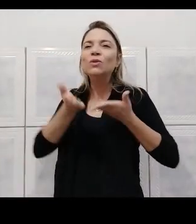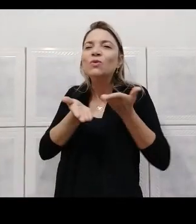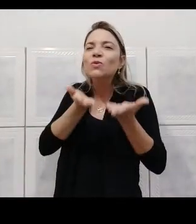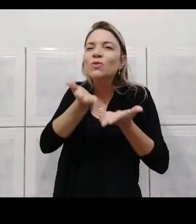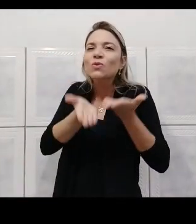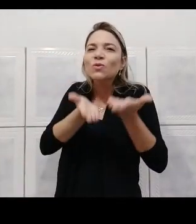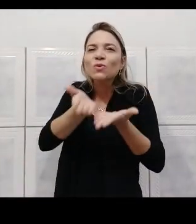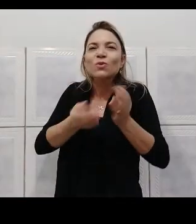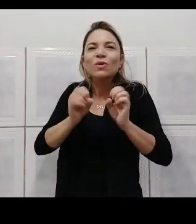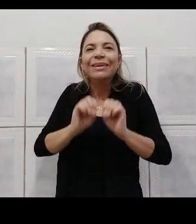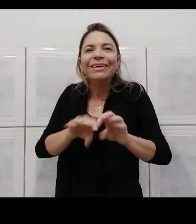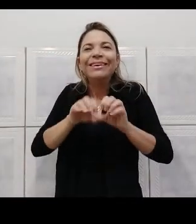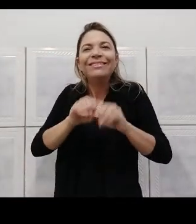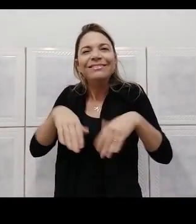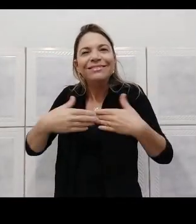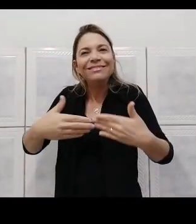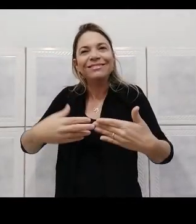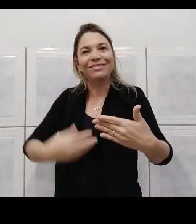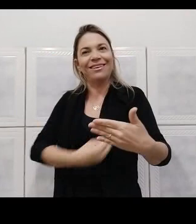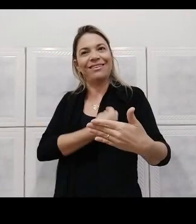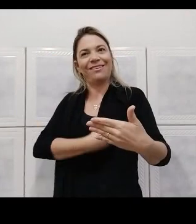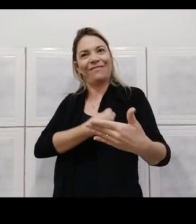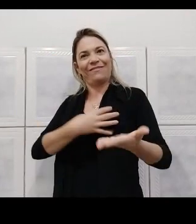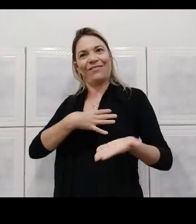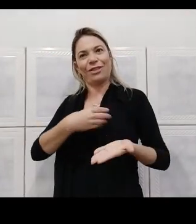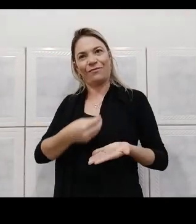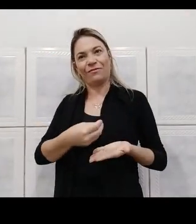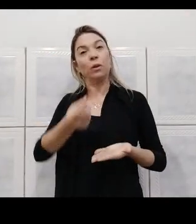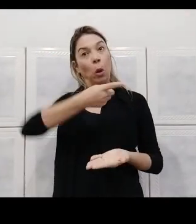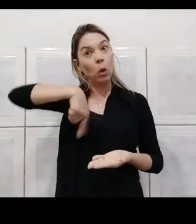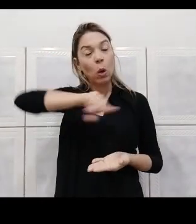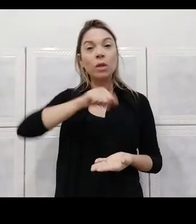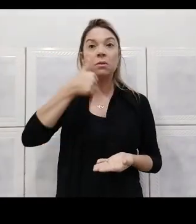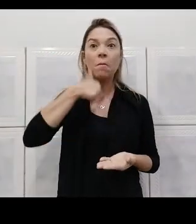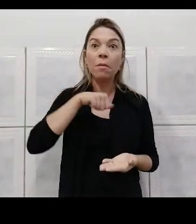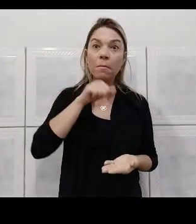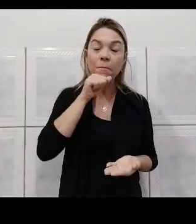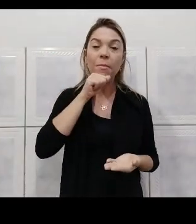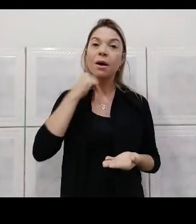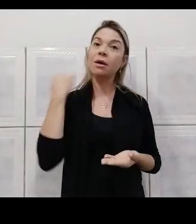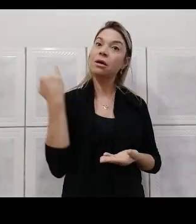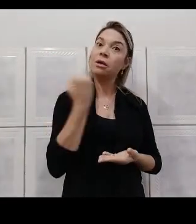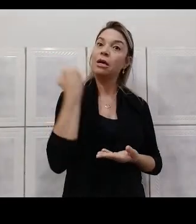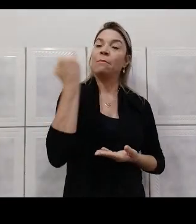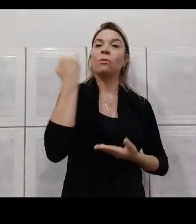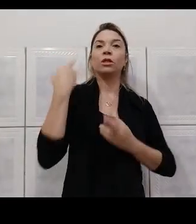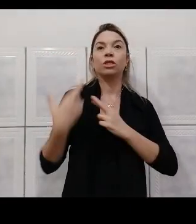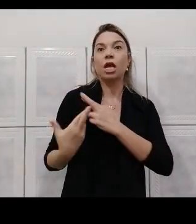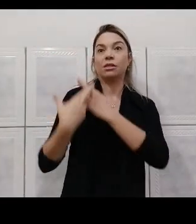seus filhos. As mães têm a oportunidade de formar homens e